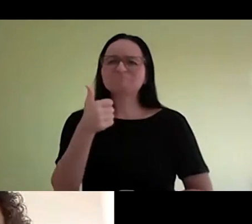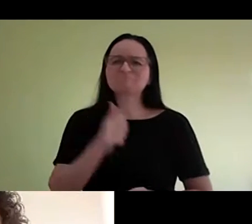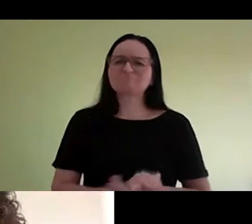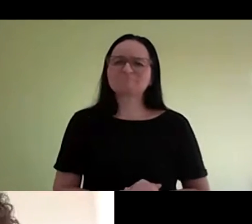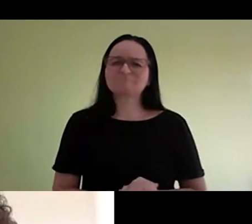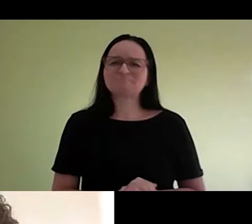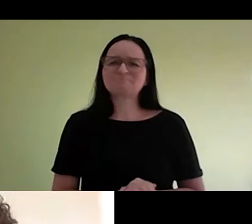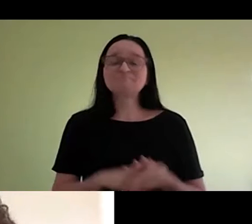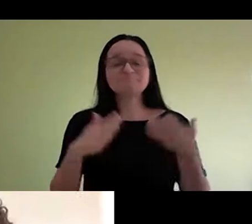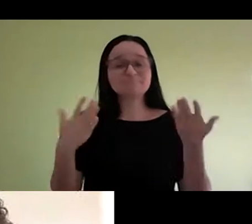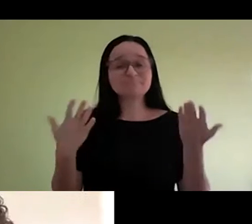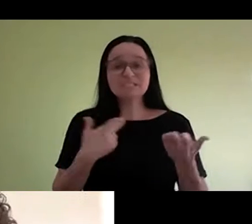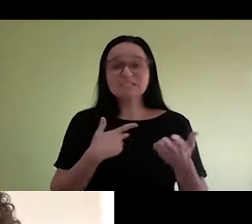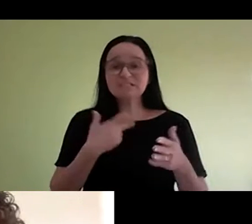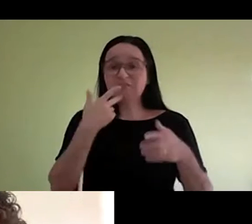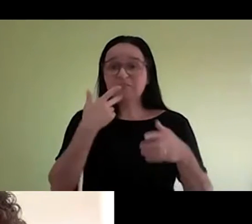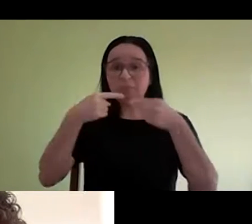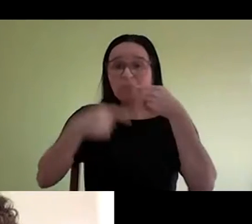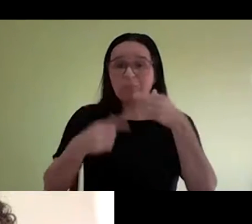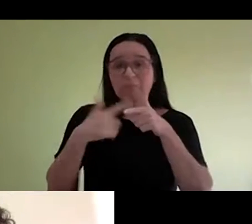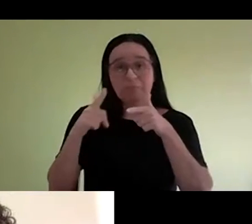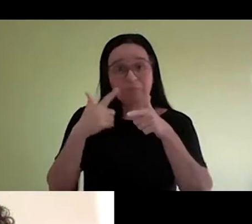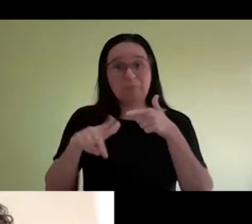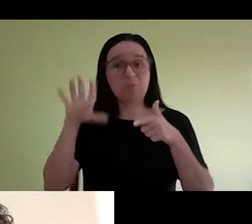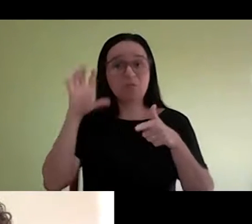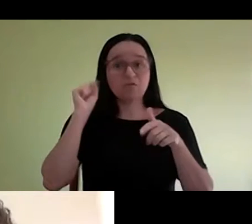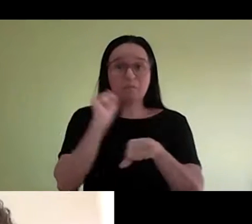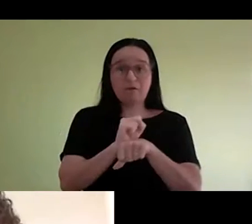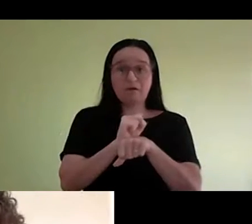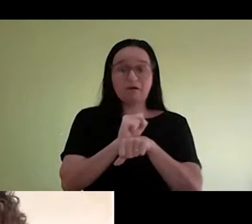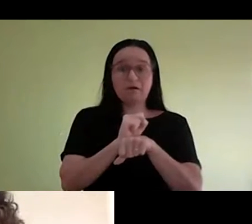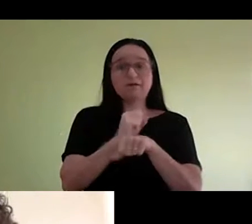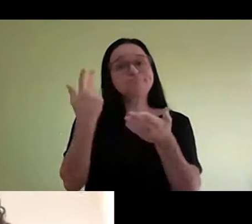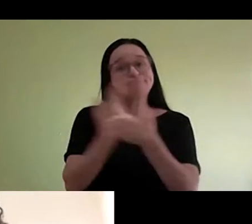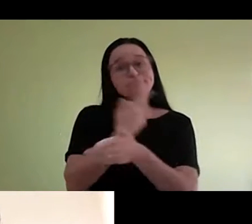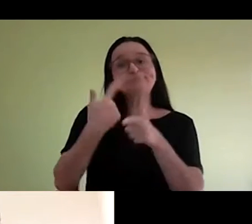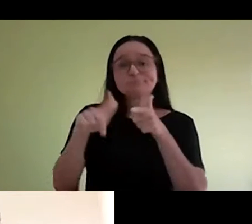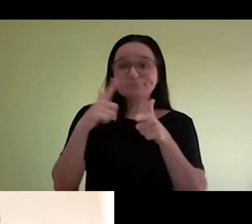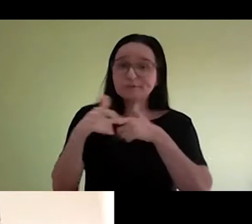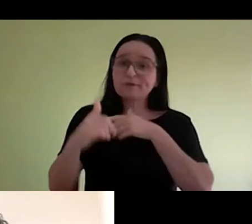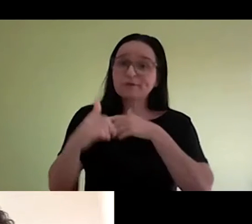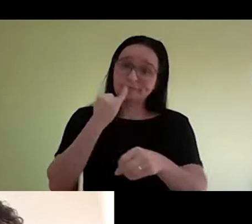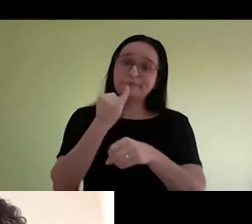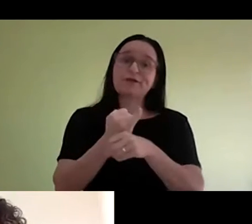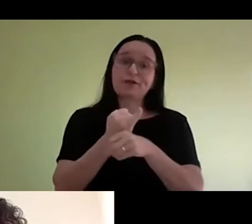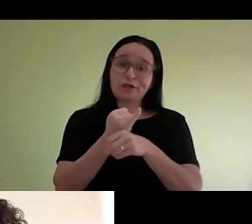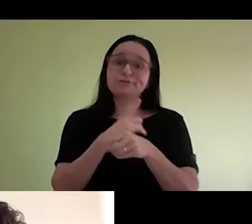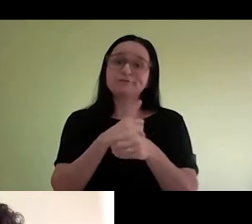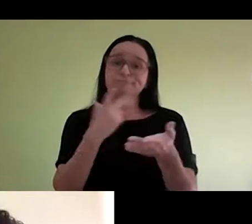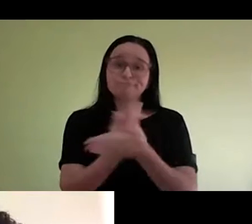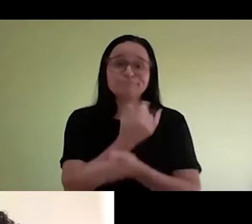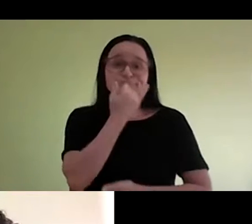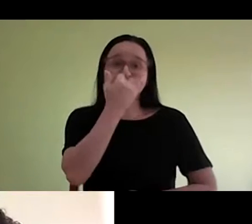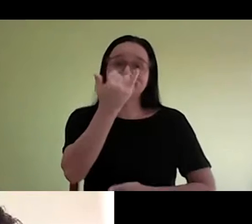fala, porque sabe como é que é nos dias de hoje, né? A internet sempre prega. É uma peça, né, gente?